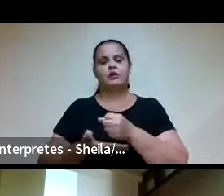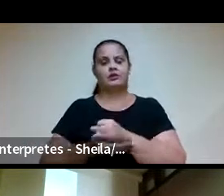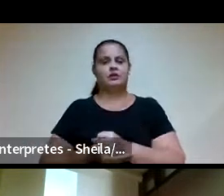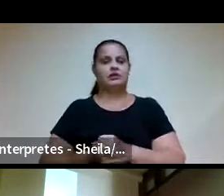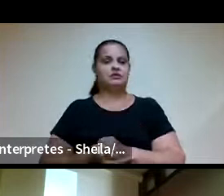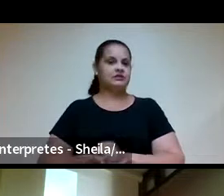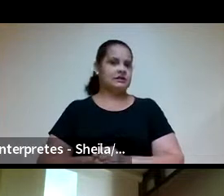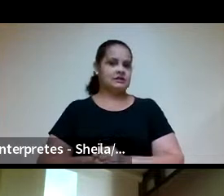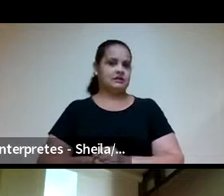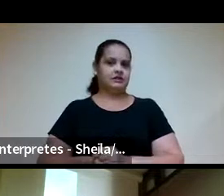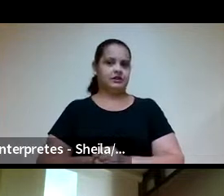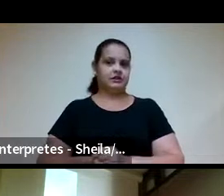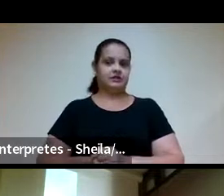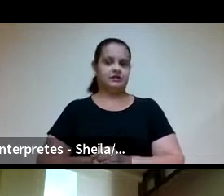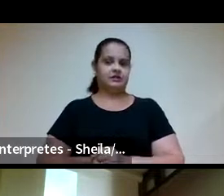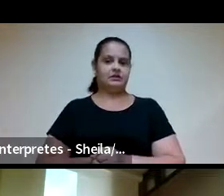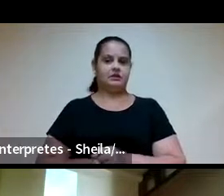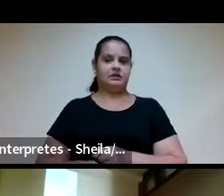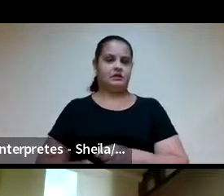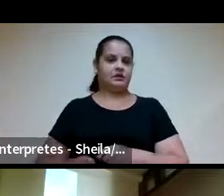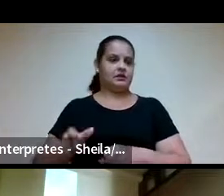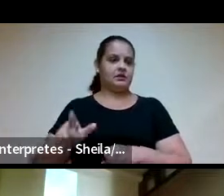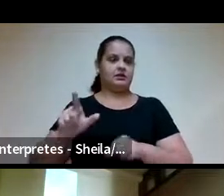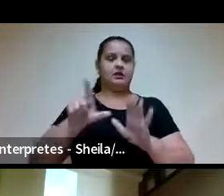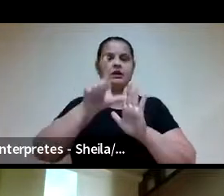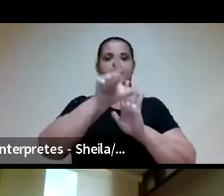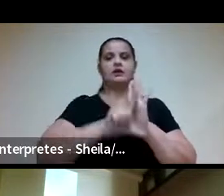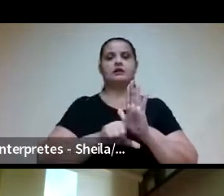regência 6490,